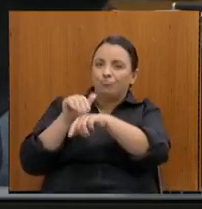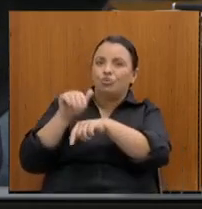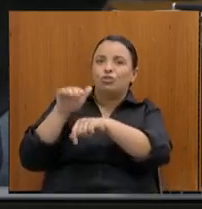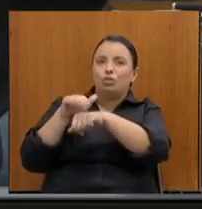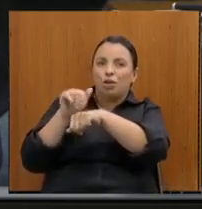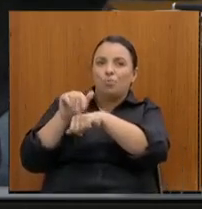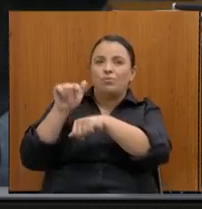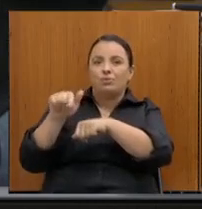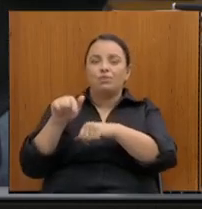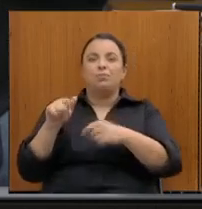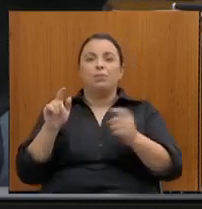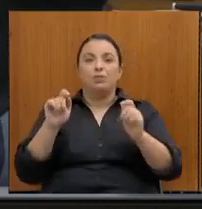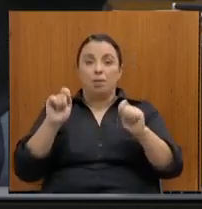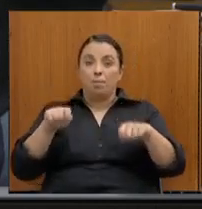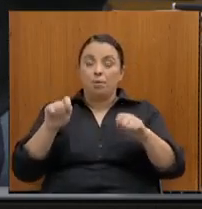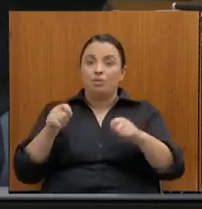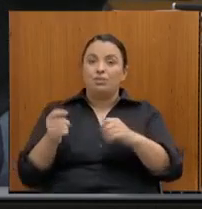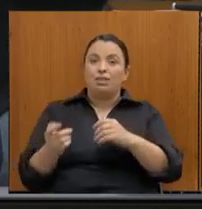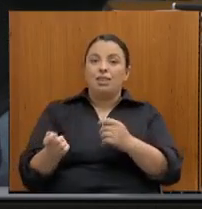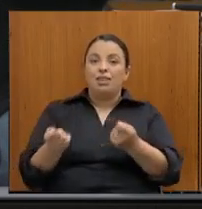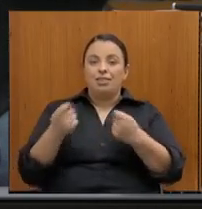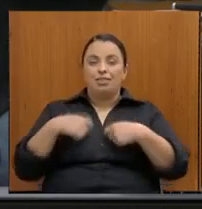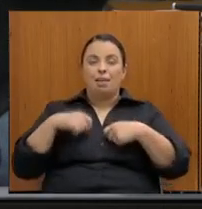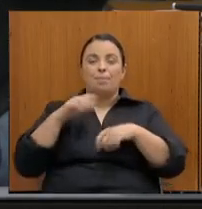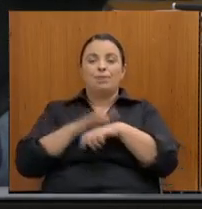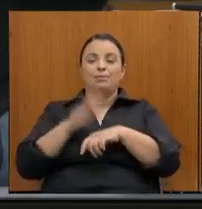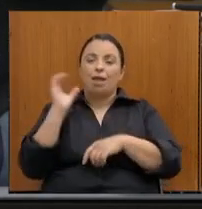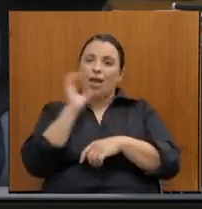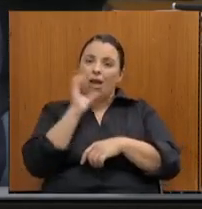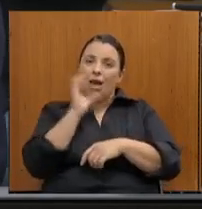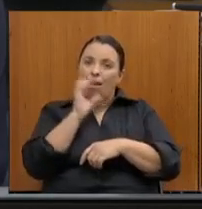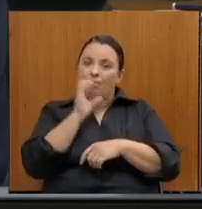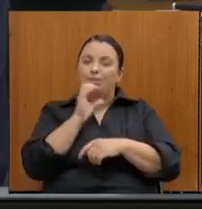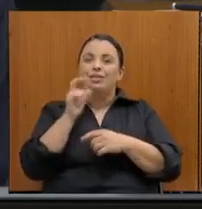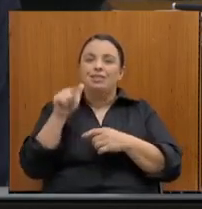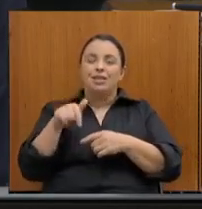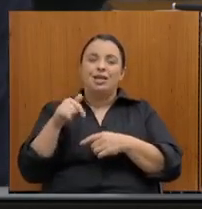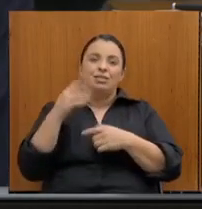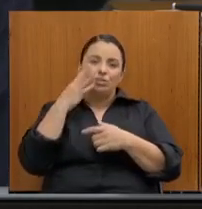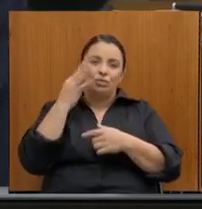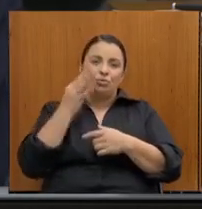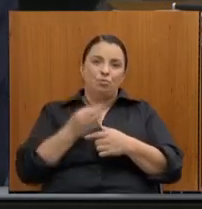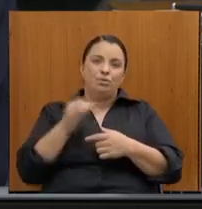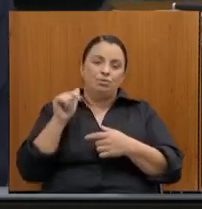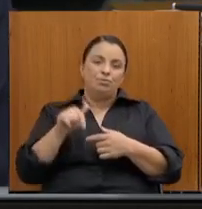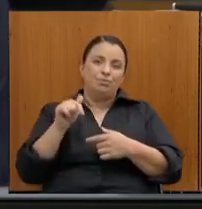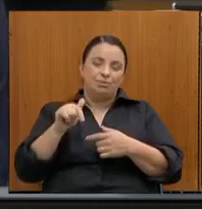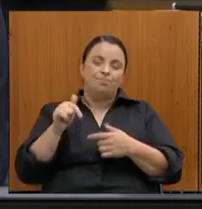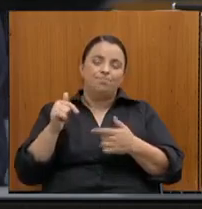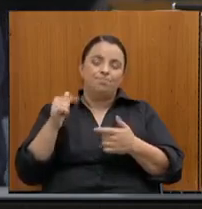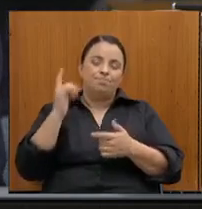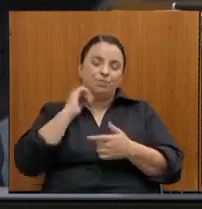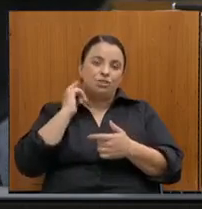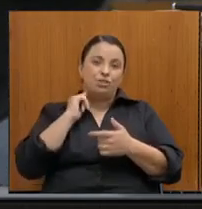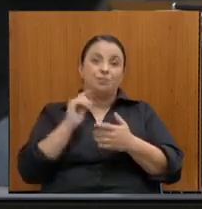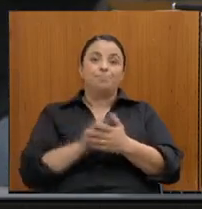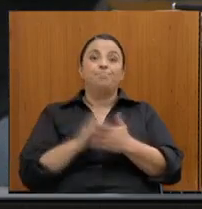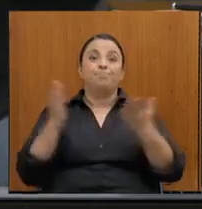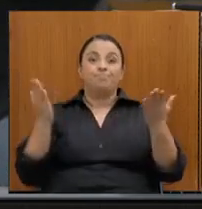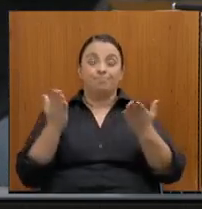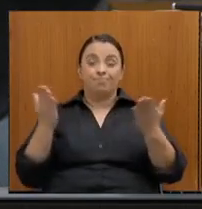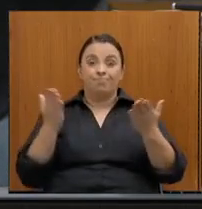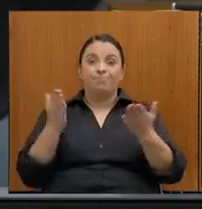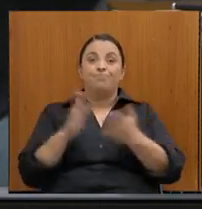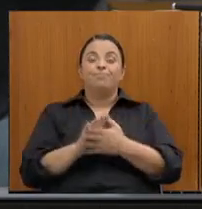possa da celeridade as entendimentos é com Minas Gerais passa a palavra agora para o nosso